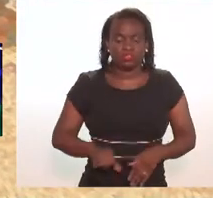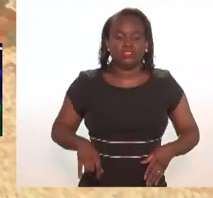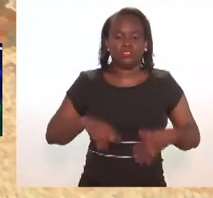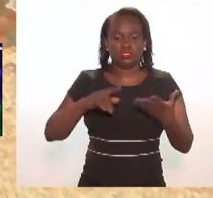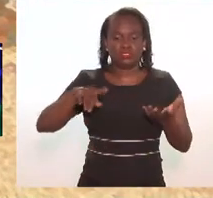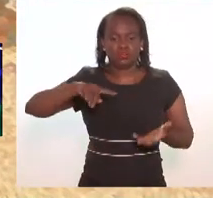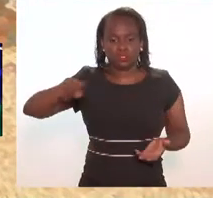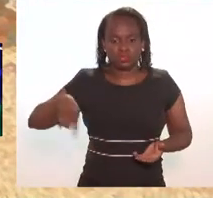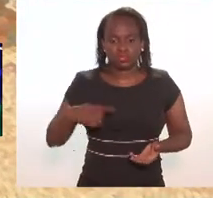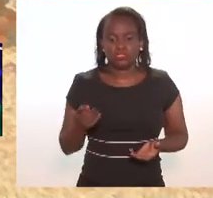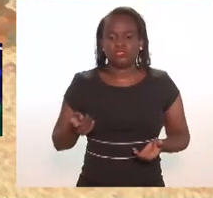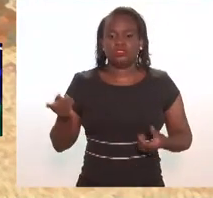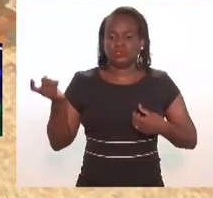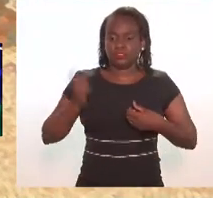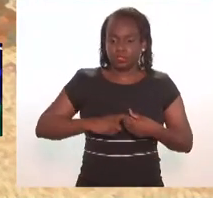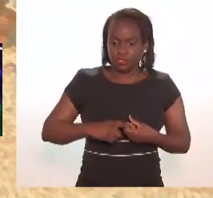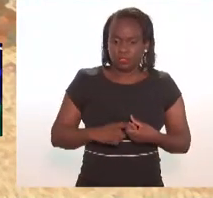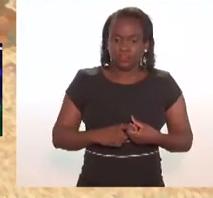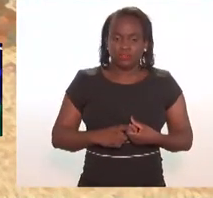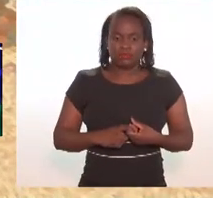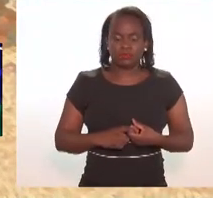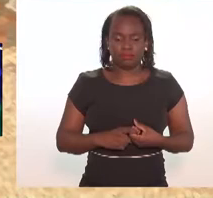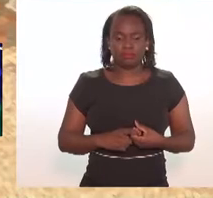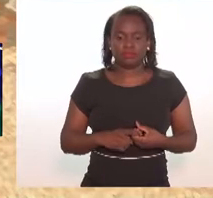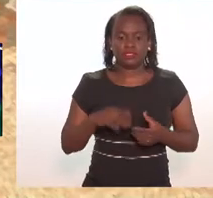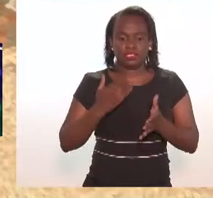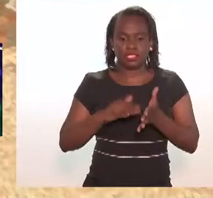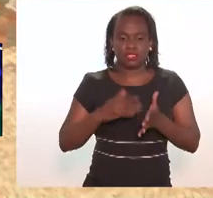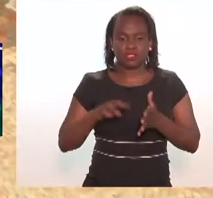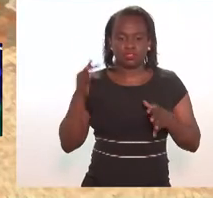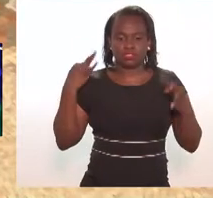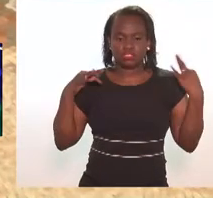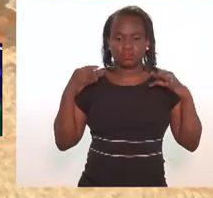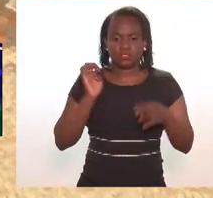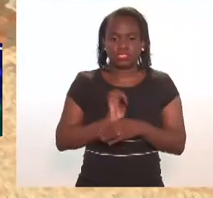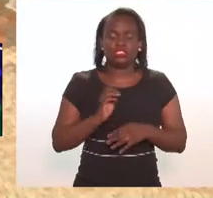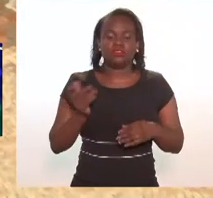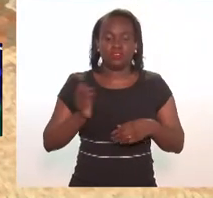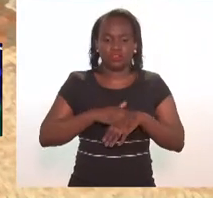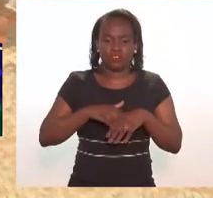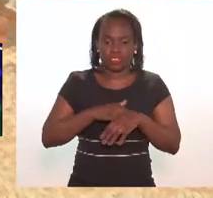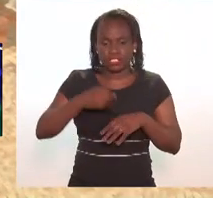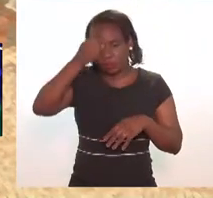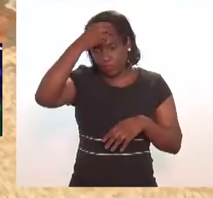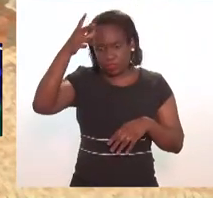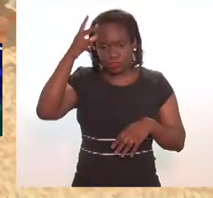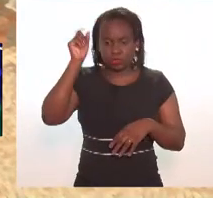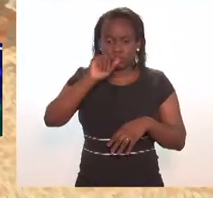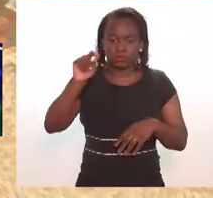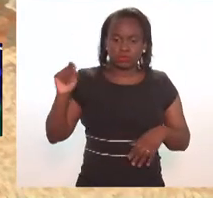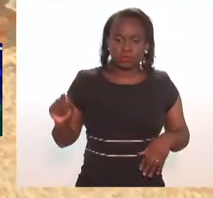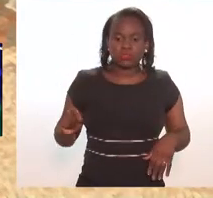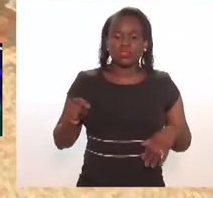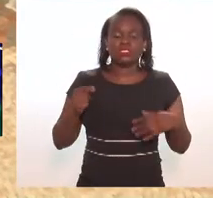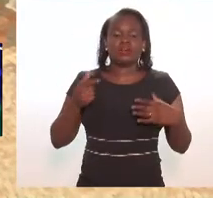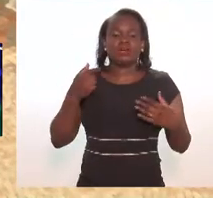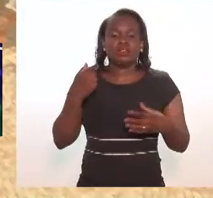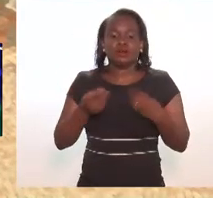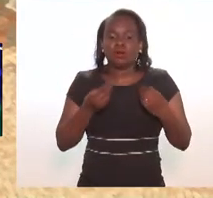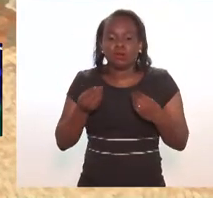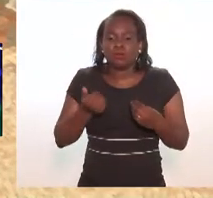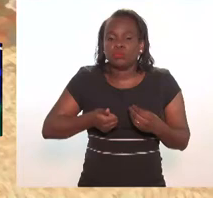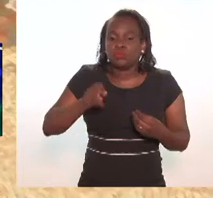nós, retornando para a Secretaria de Turismo do Estado, vamos conversar com os municípios e identificar qual é o melhor